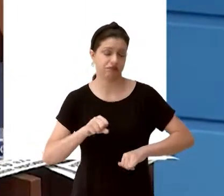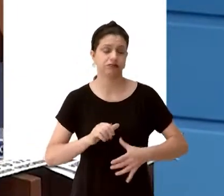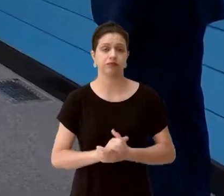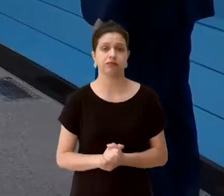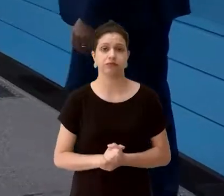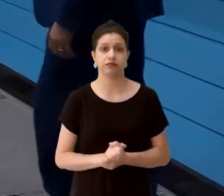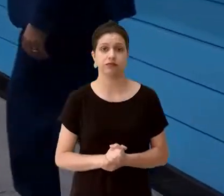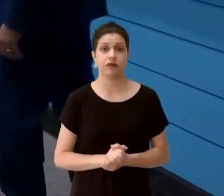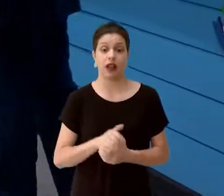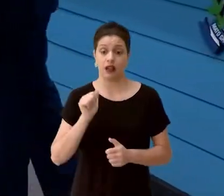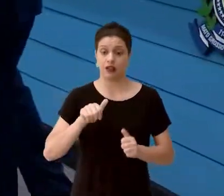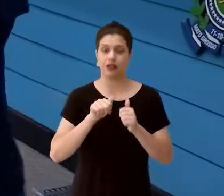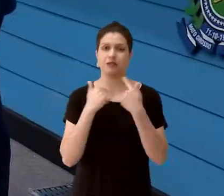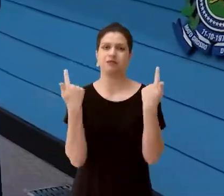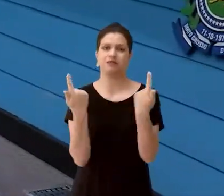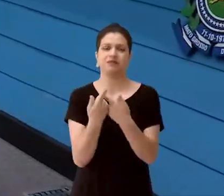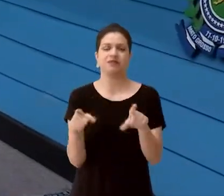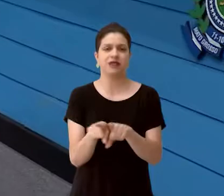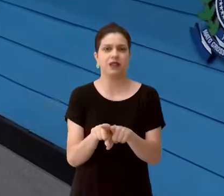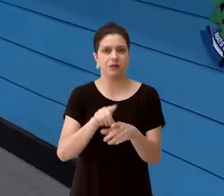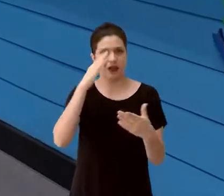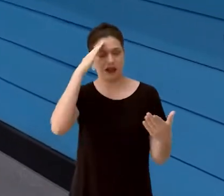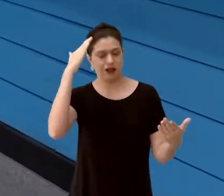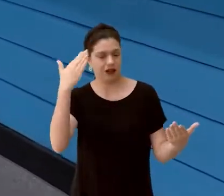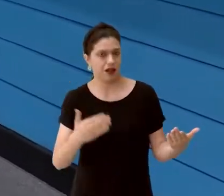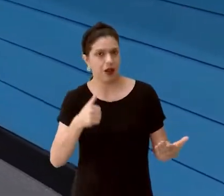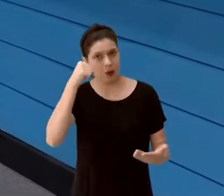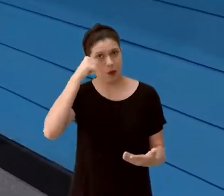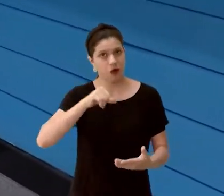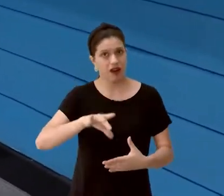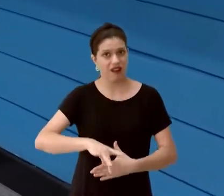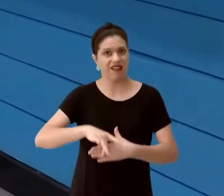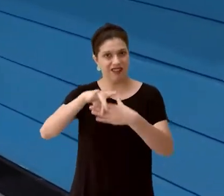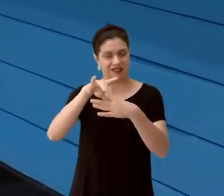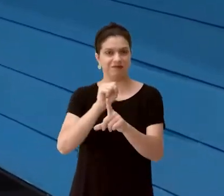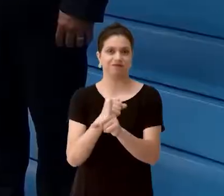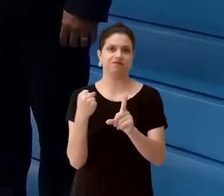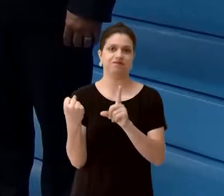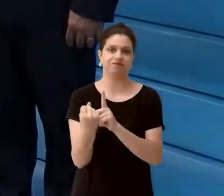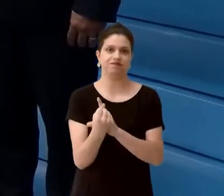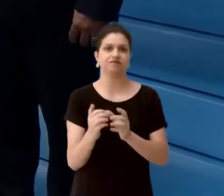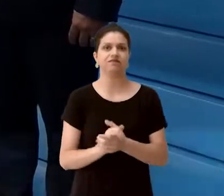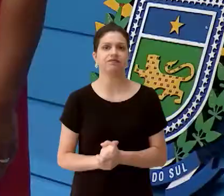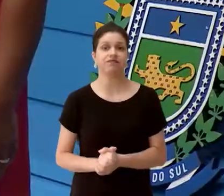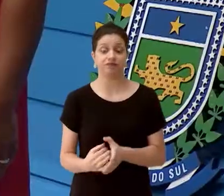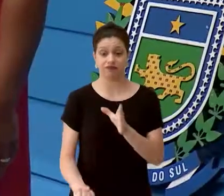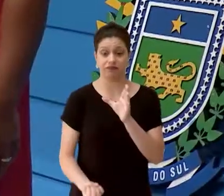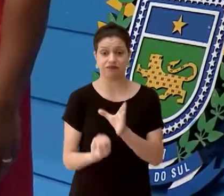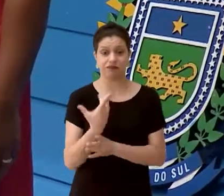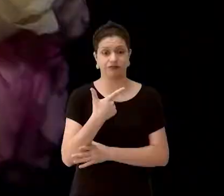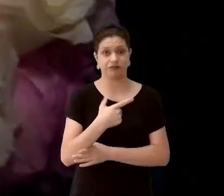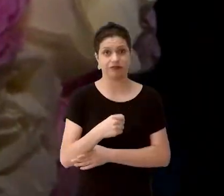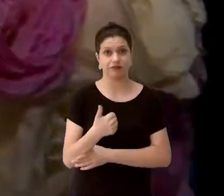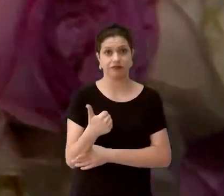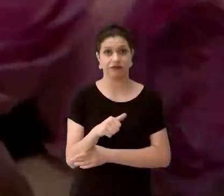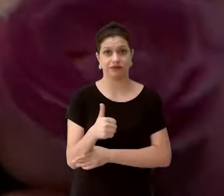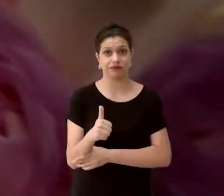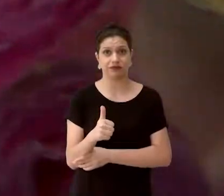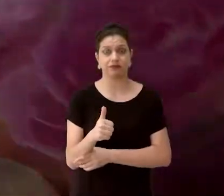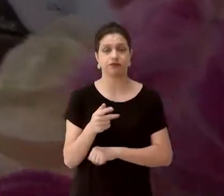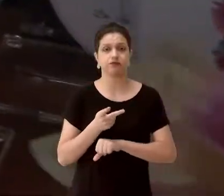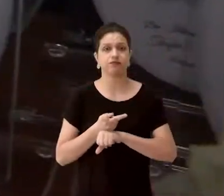vítimas. Além disso, a Lemes promoveu homenagens a mulheres líderes na sociedade. Criado